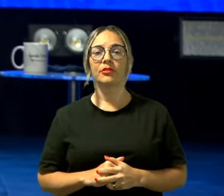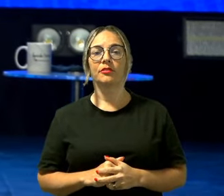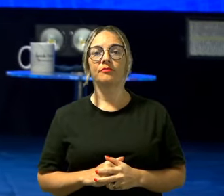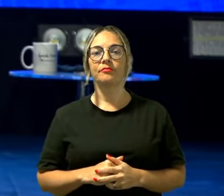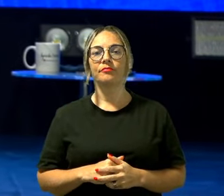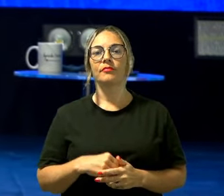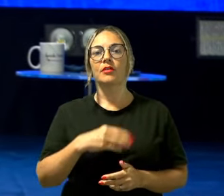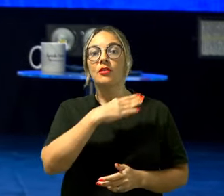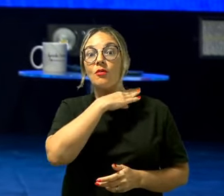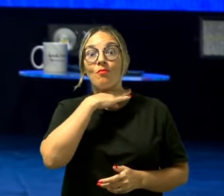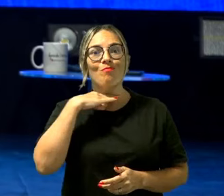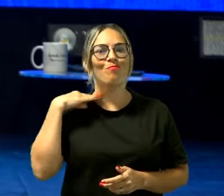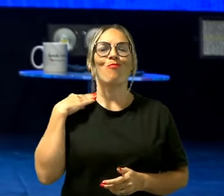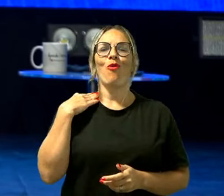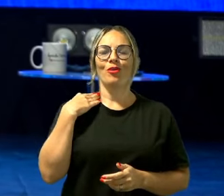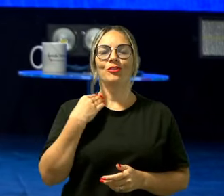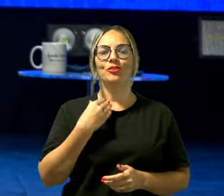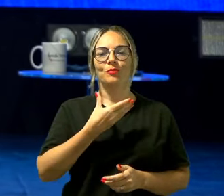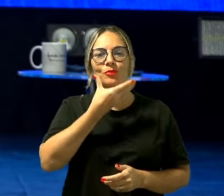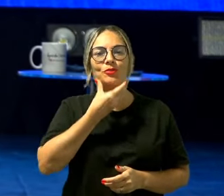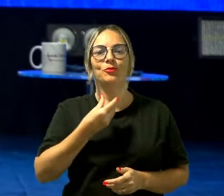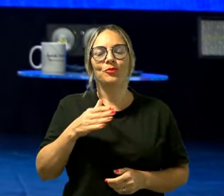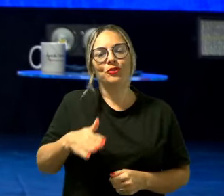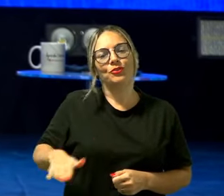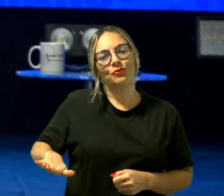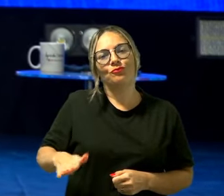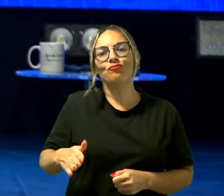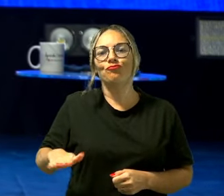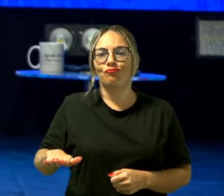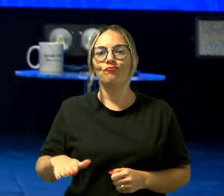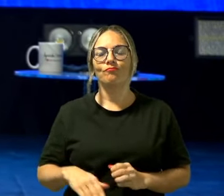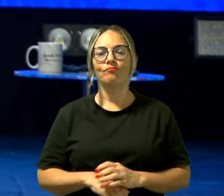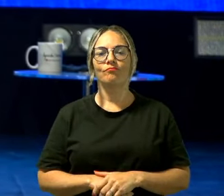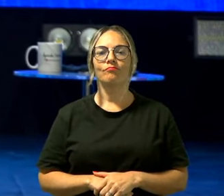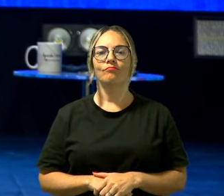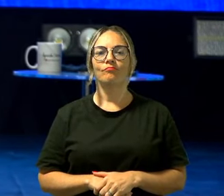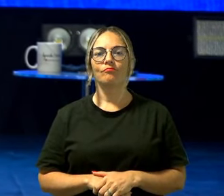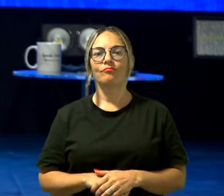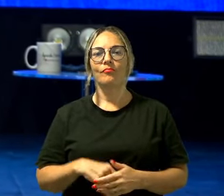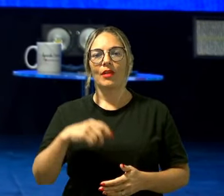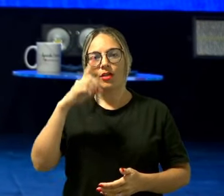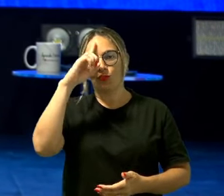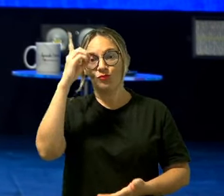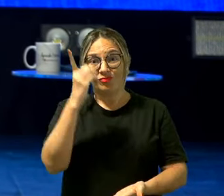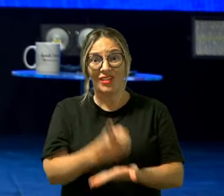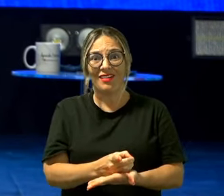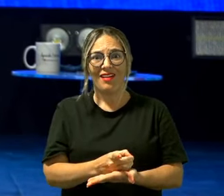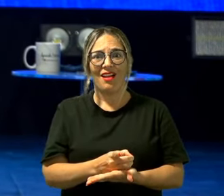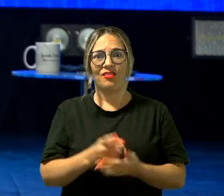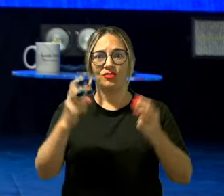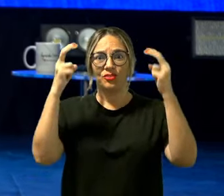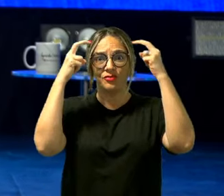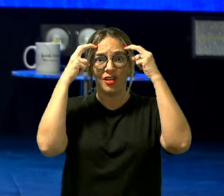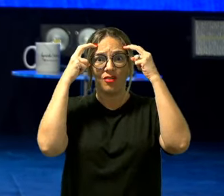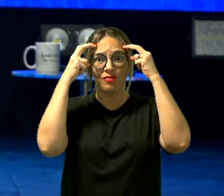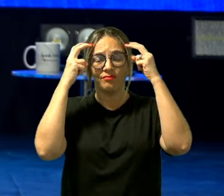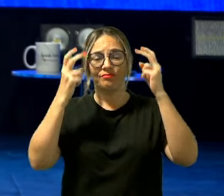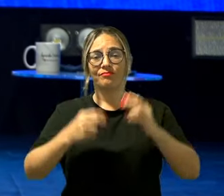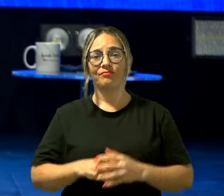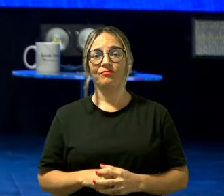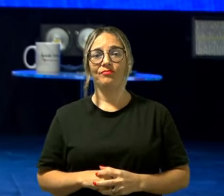morte. Havia um decreto. Havia um decreto de Faraó. Que